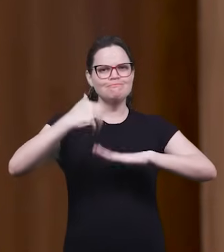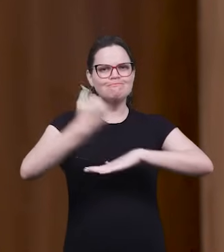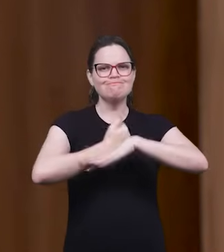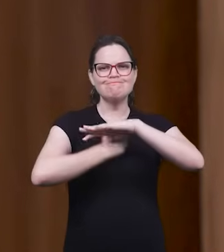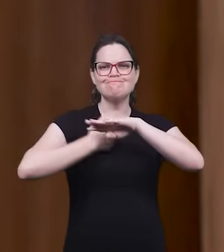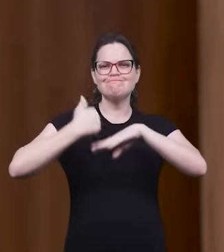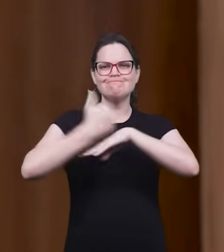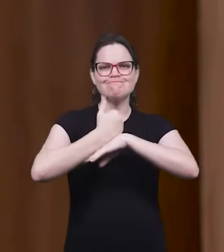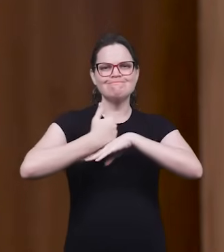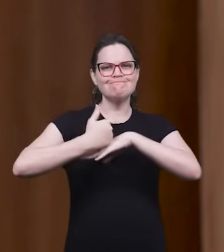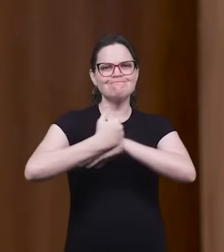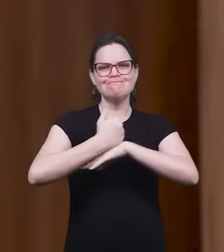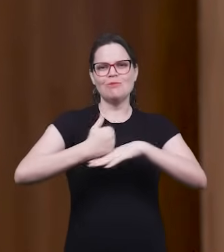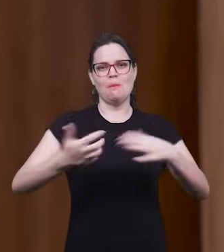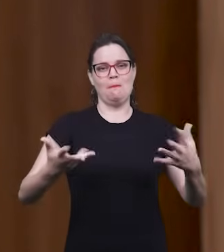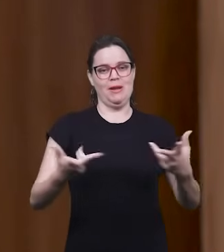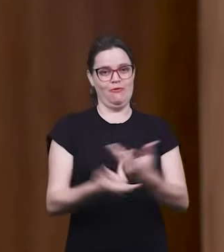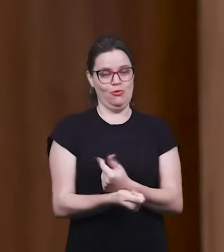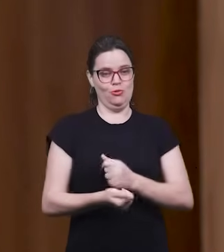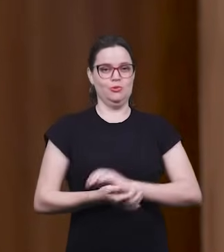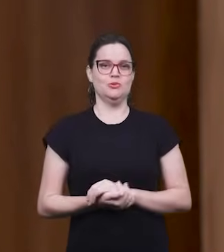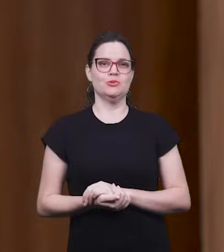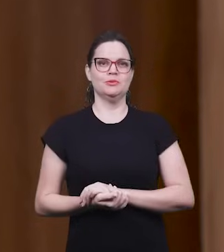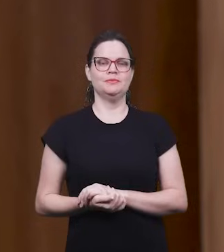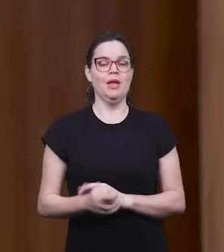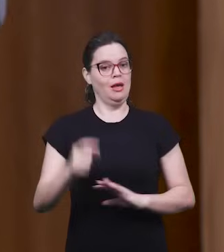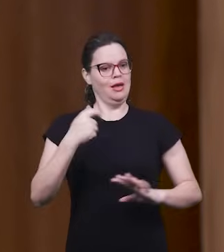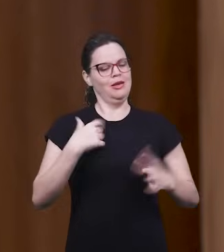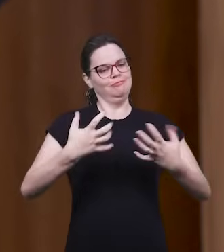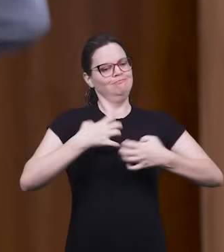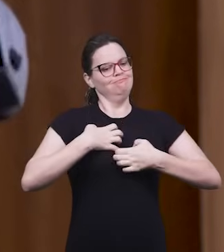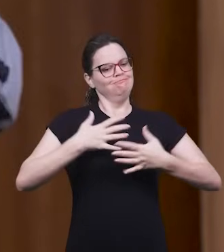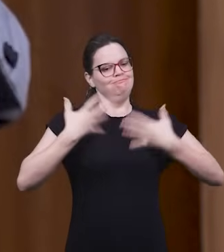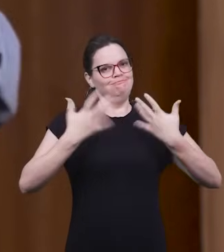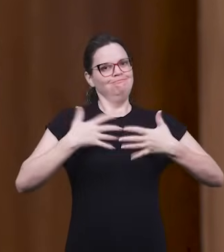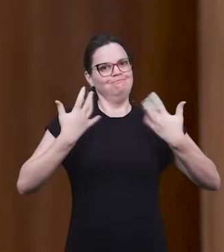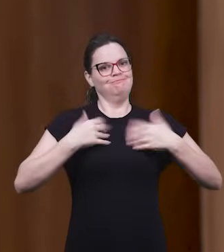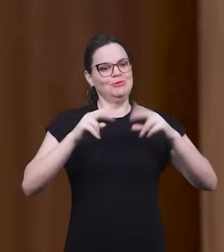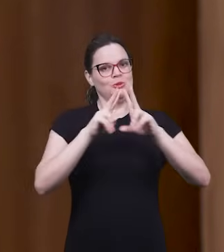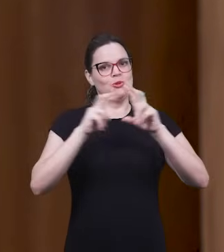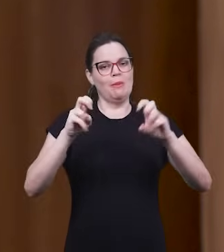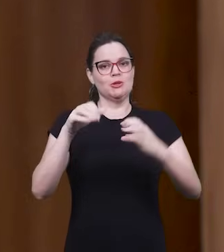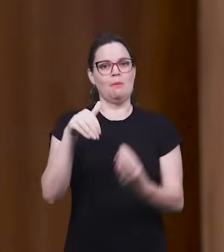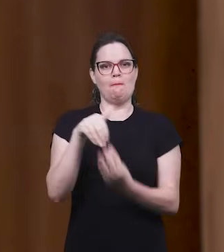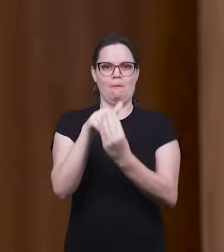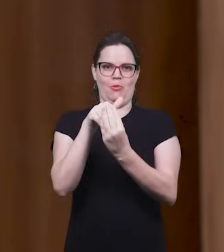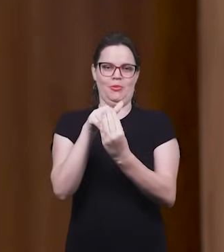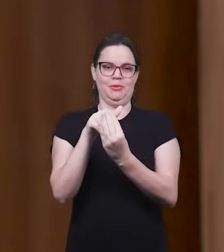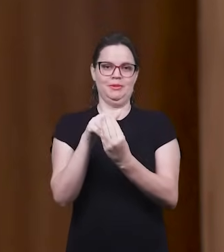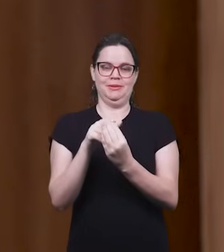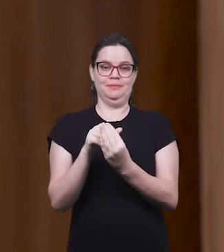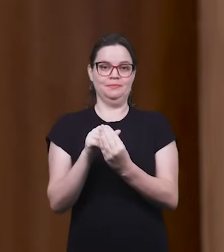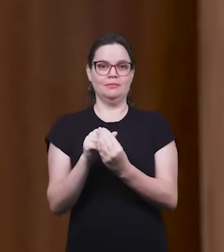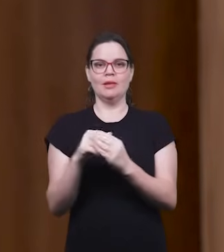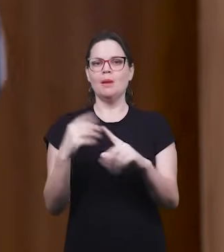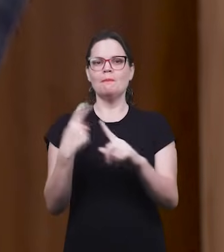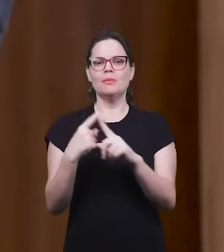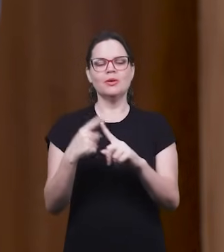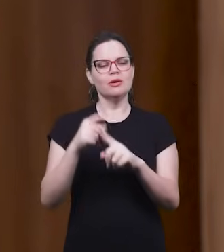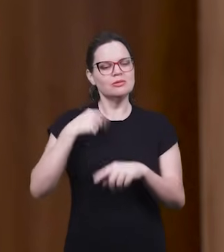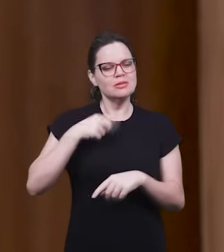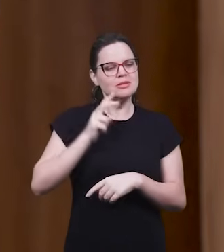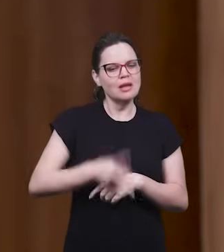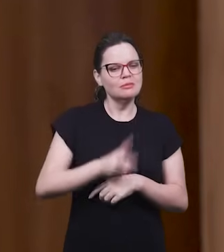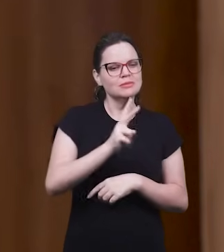habilidade extraordinária. E isso me entusiasmou na prótese. Porque, sabe, o professor, ele encaminha o